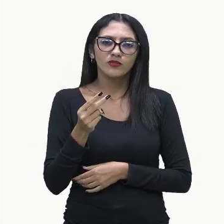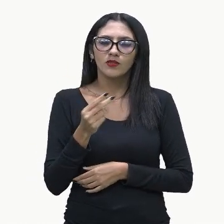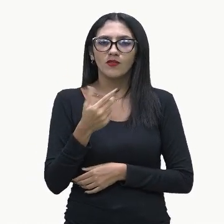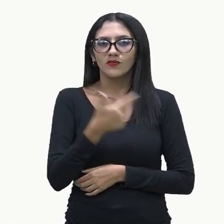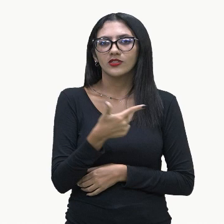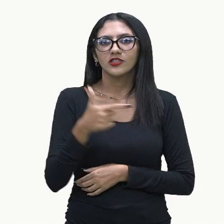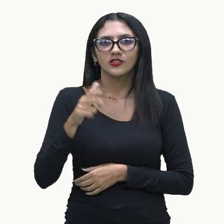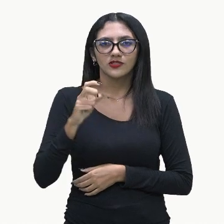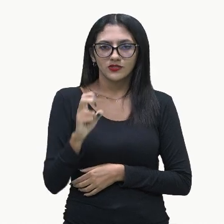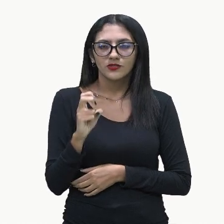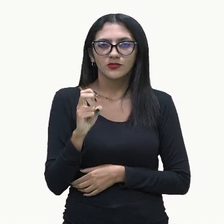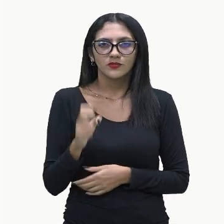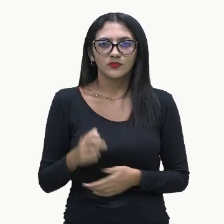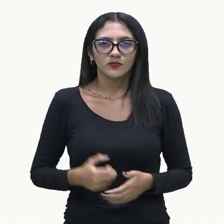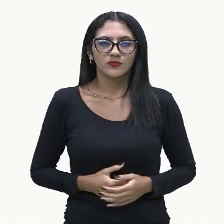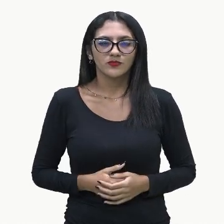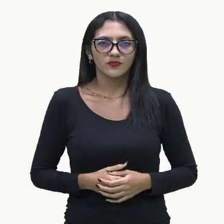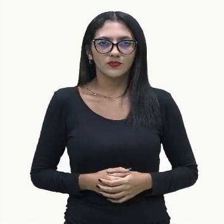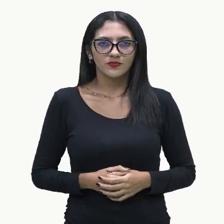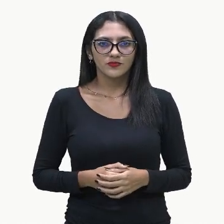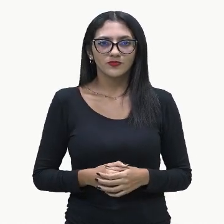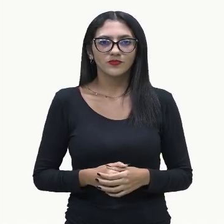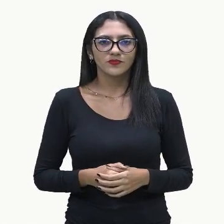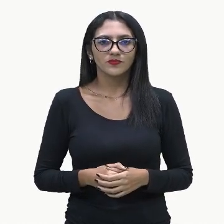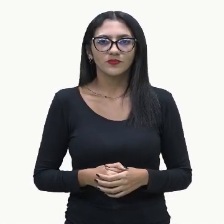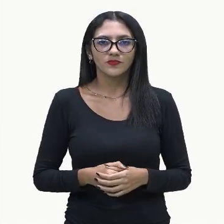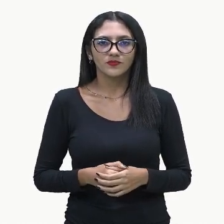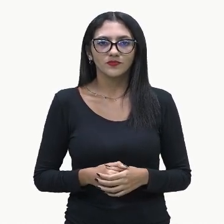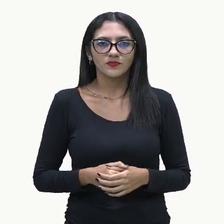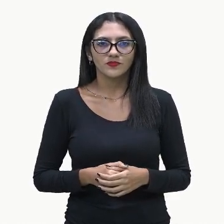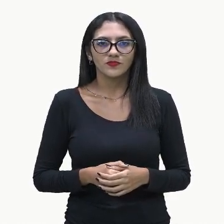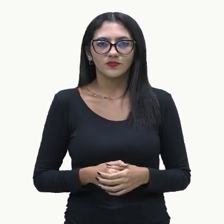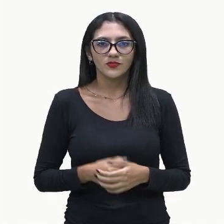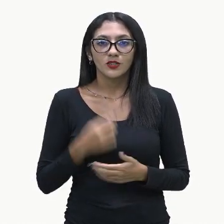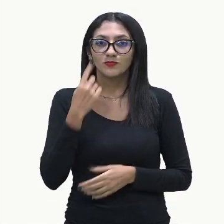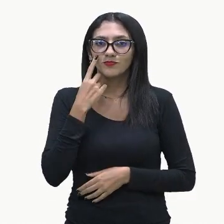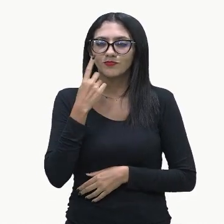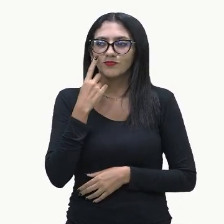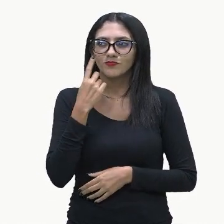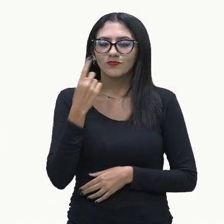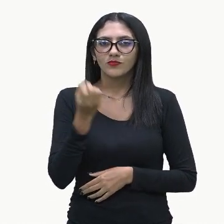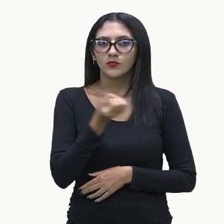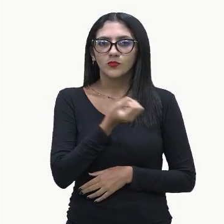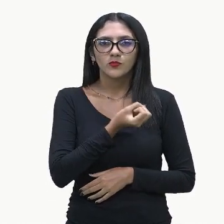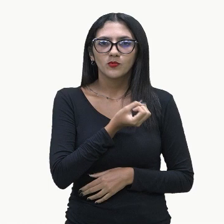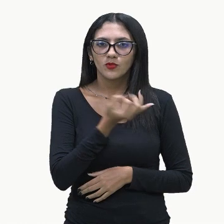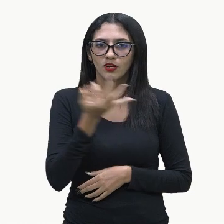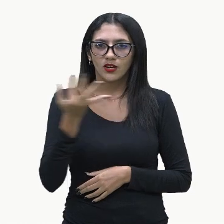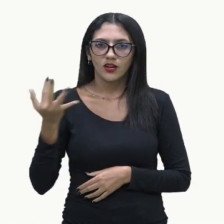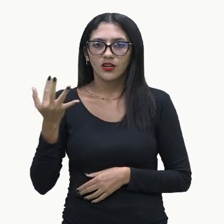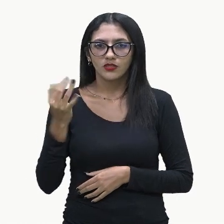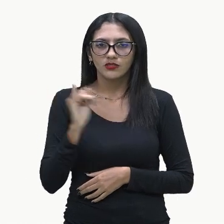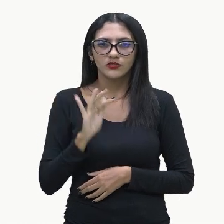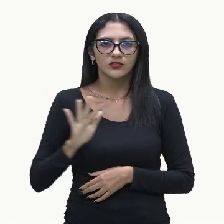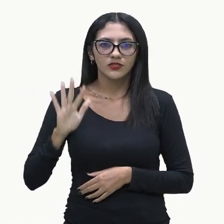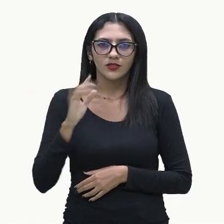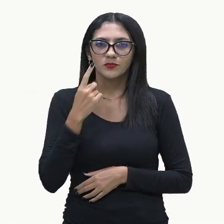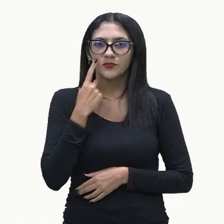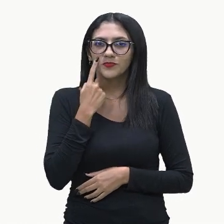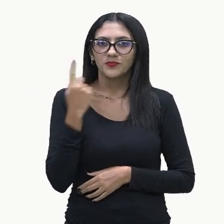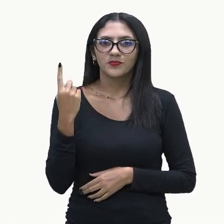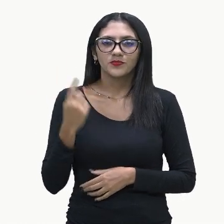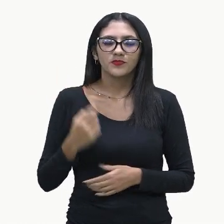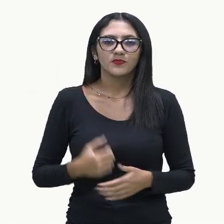é 25. 1, 2, 3, 4, 5, 6, 7, 8, 9, 10, 11, 12, 13, 14, 15, 16,